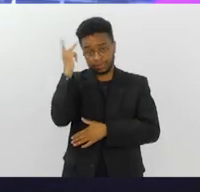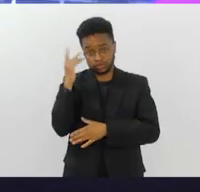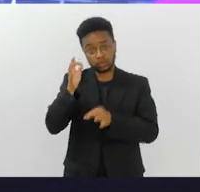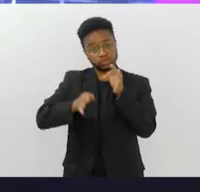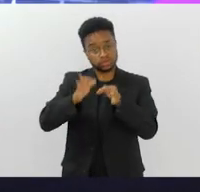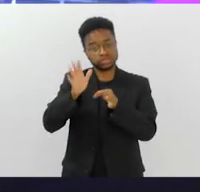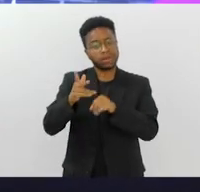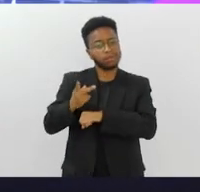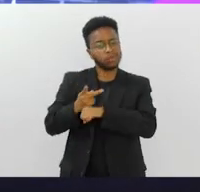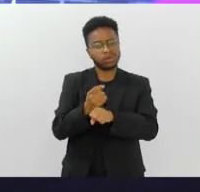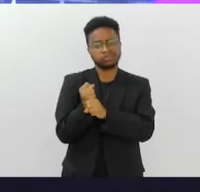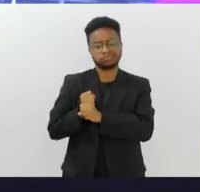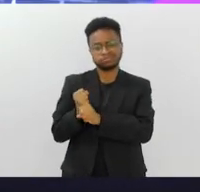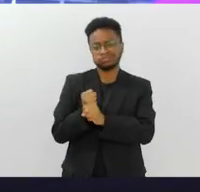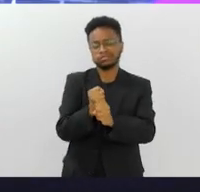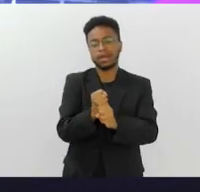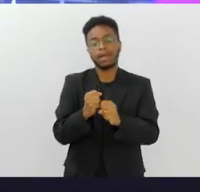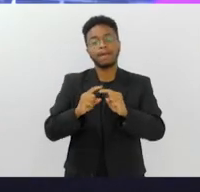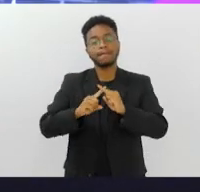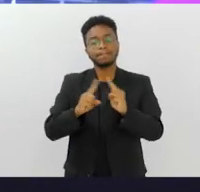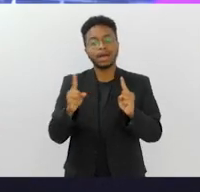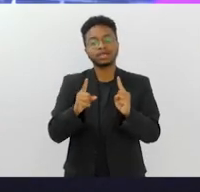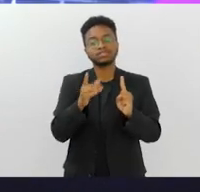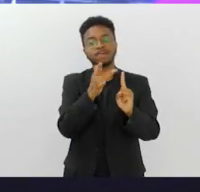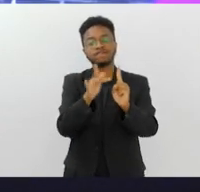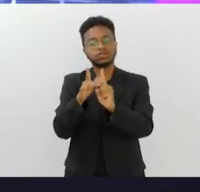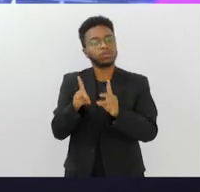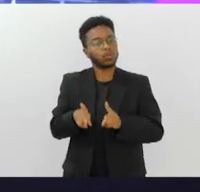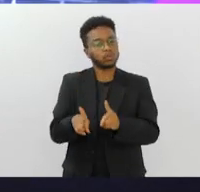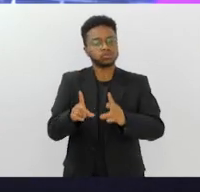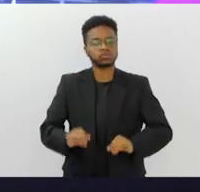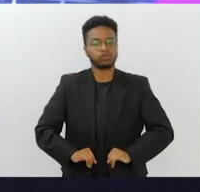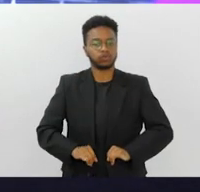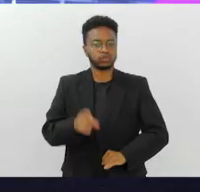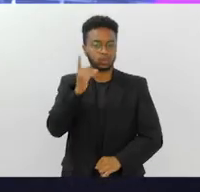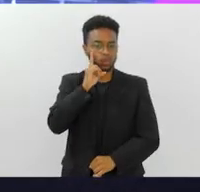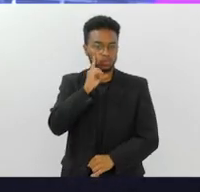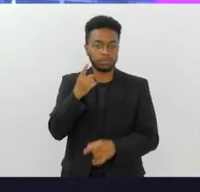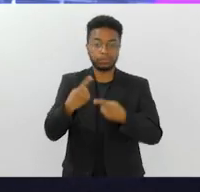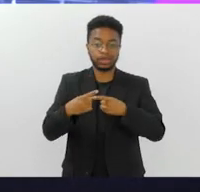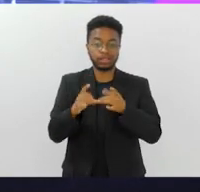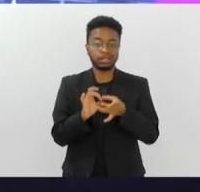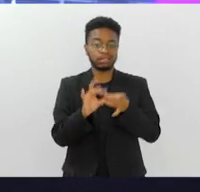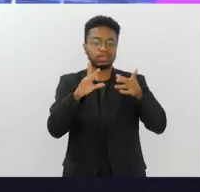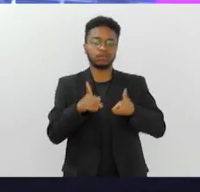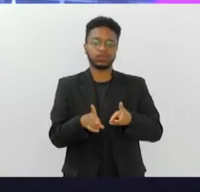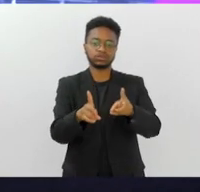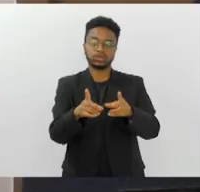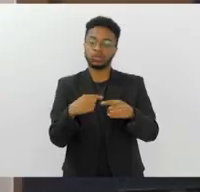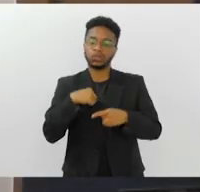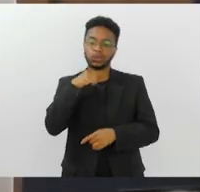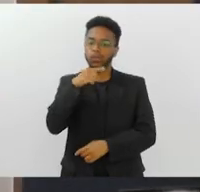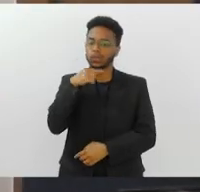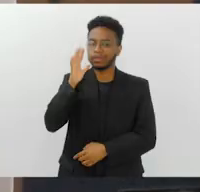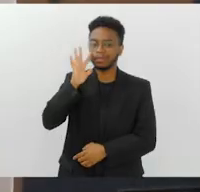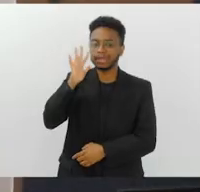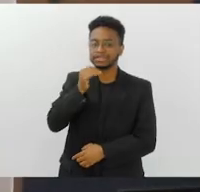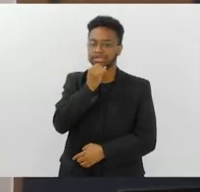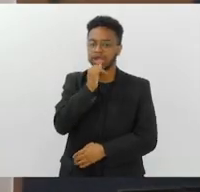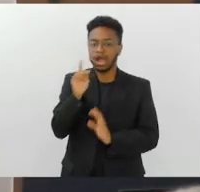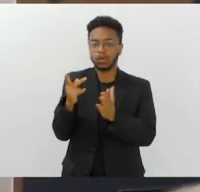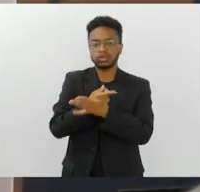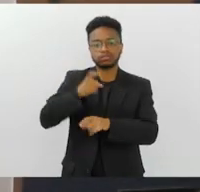muitas vezes a muito tempo e que as suas vítimas vinham sofrendo diariamente eu não consigo nem imaginar mas uma vítima de